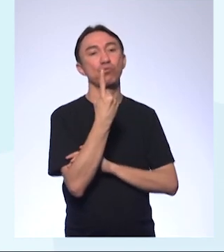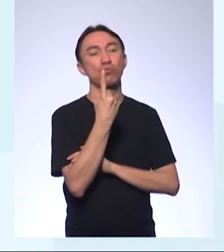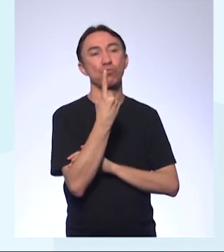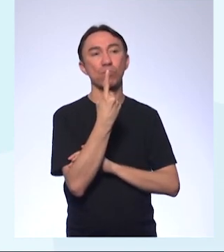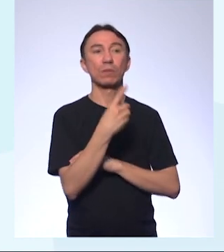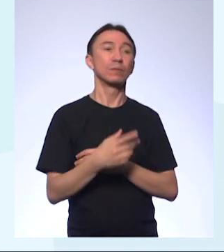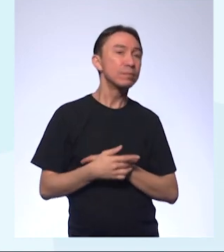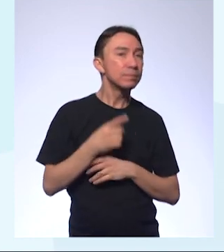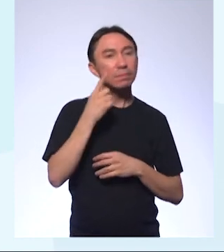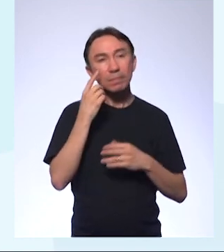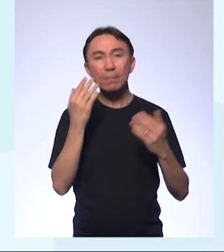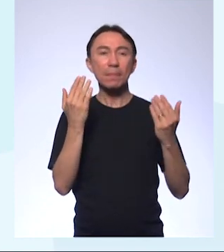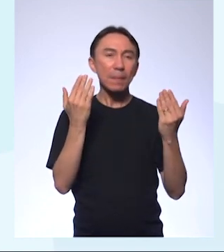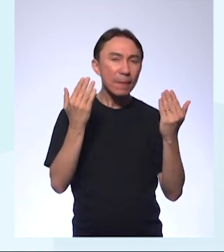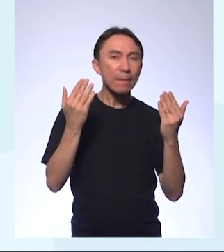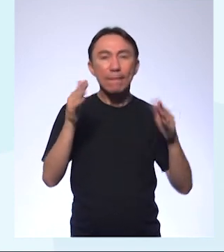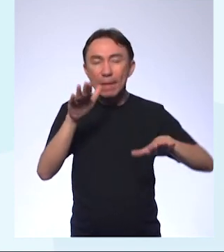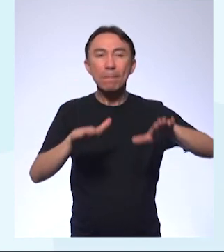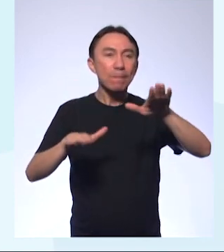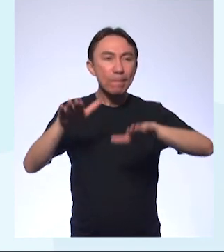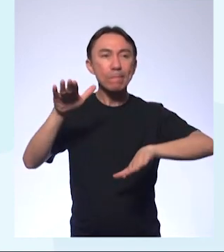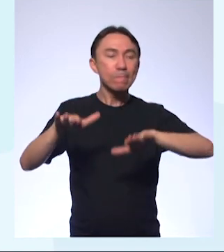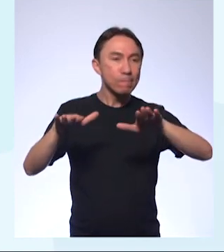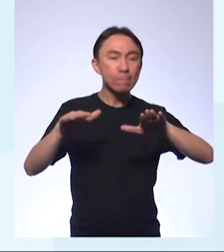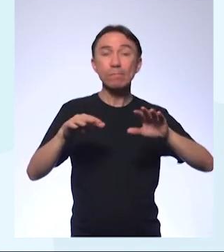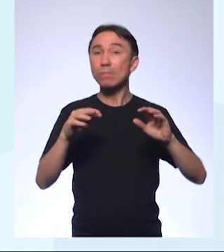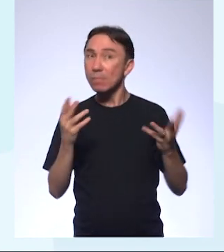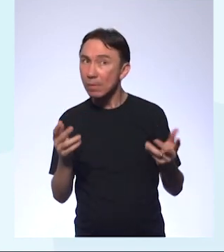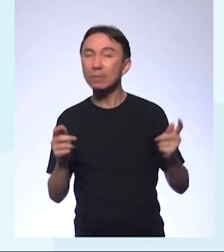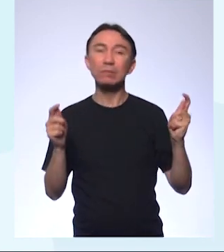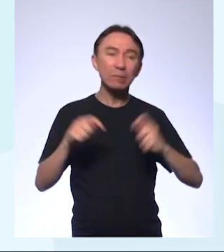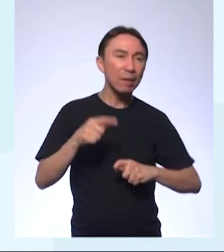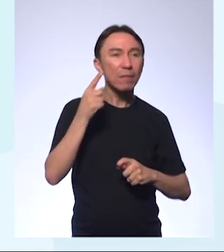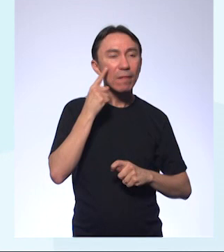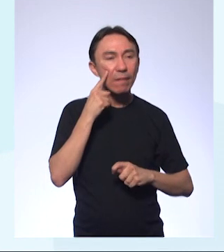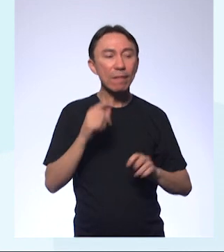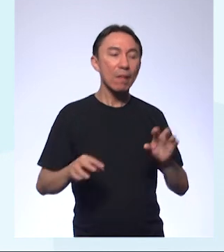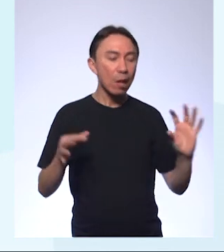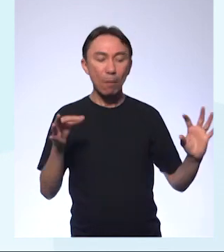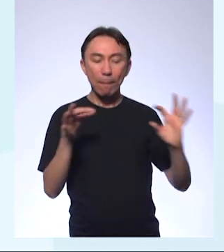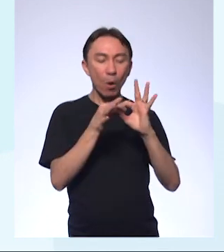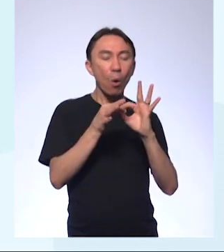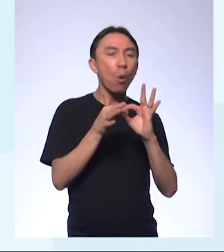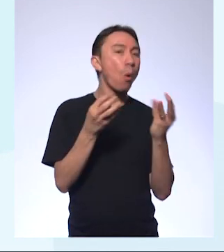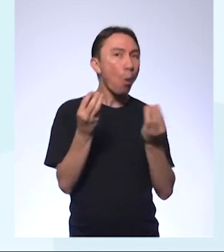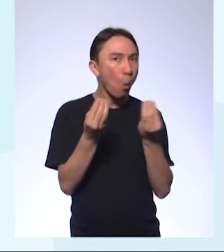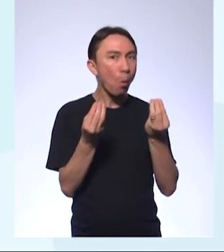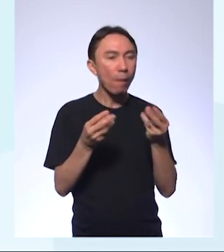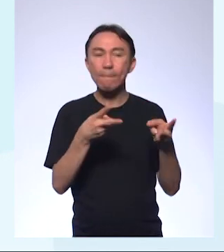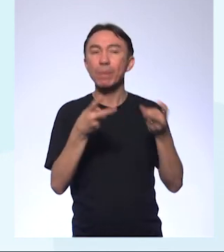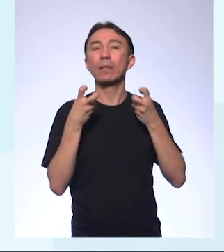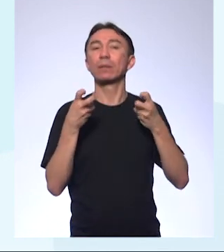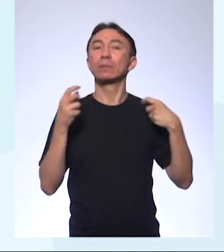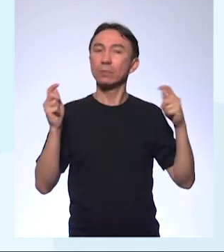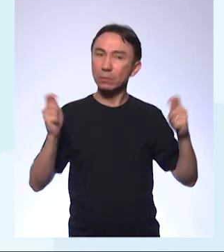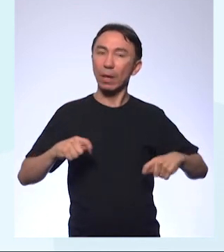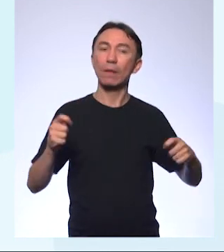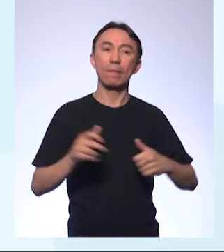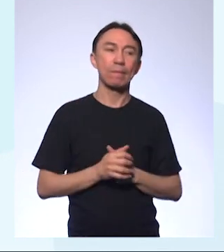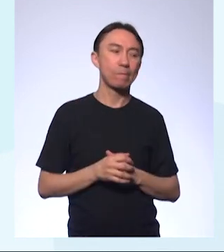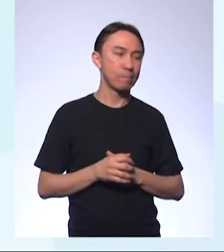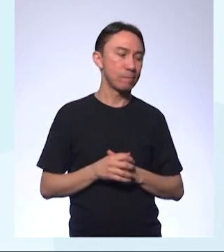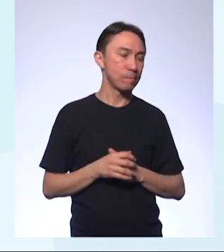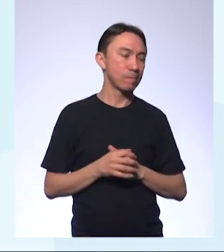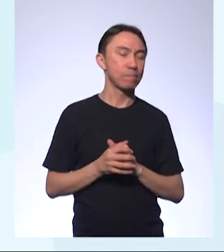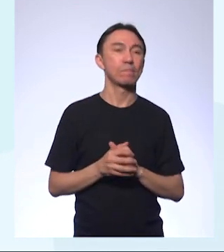da localização dos elementos dentro da tabela, eu consigo prever que tipo de ligação vai ser formada. Pode continuar.